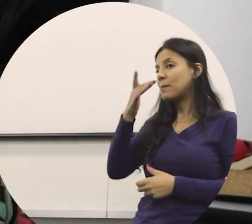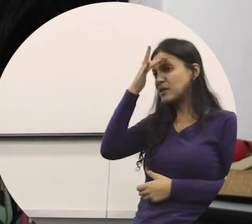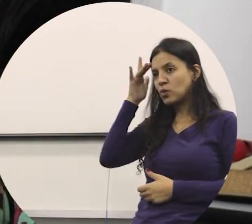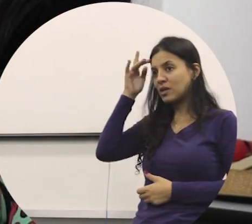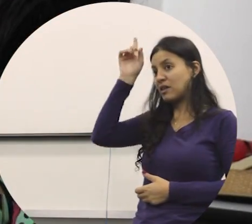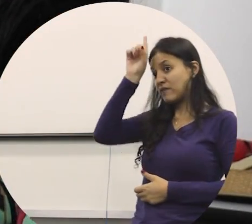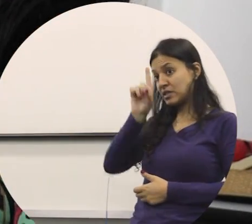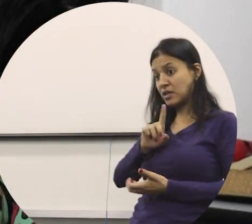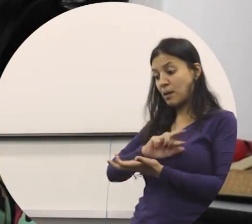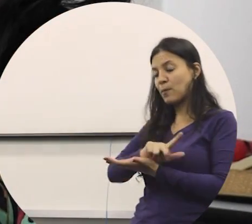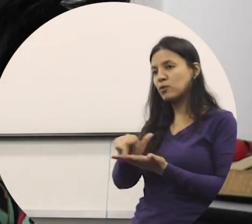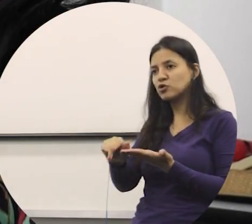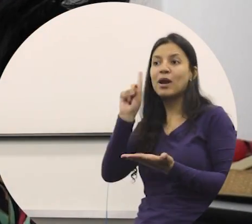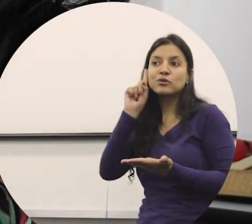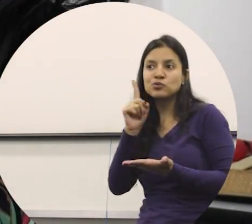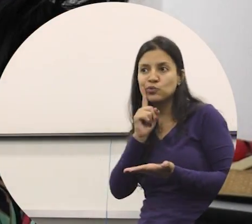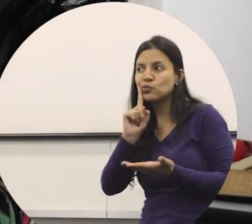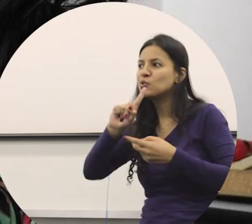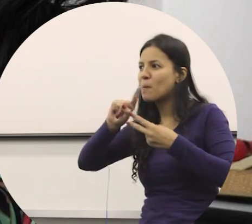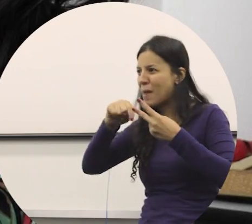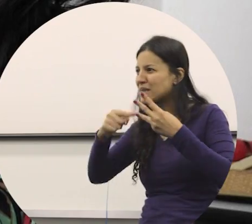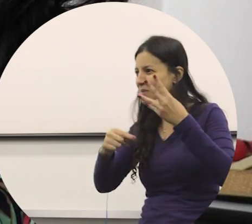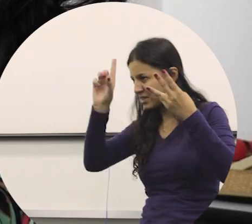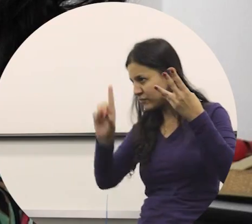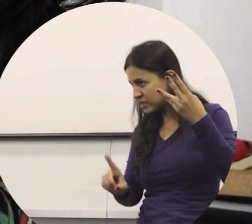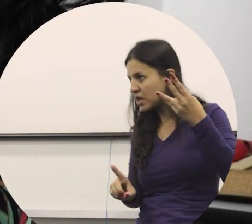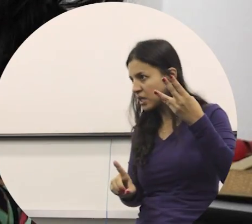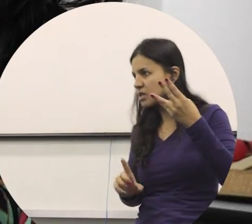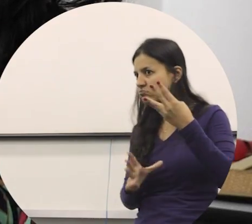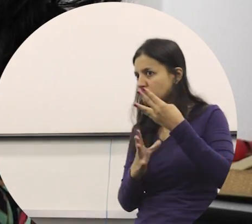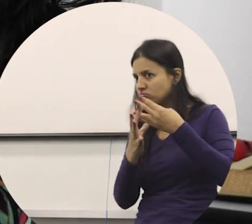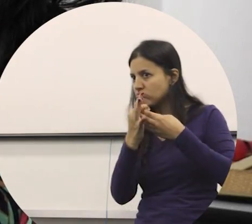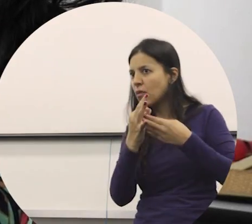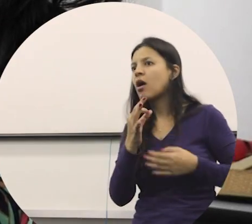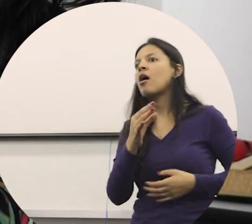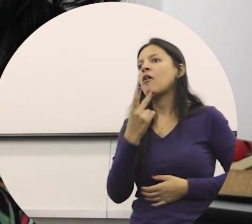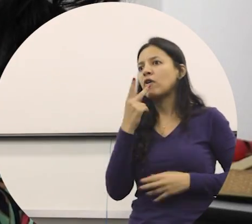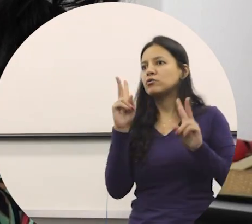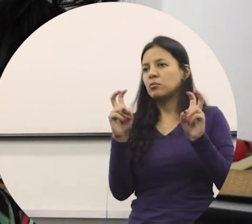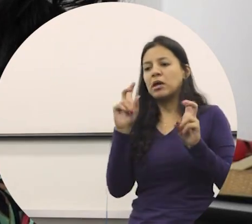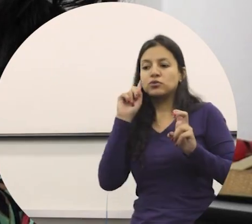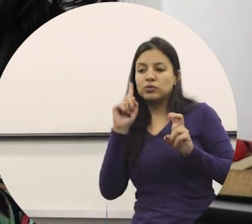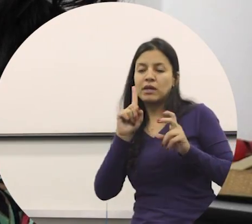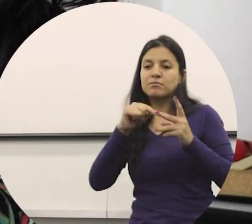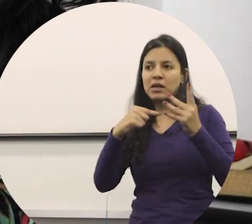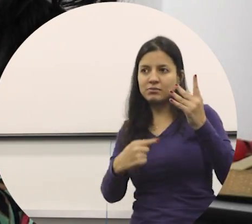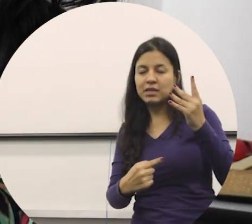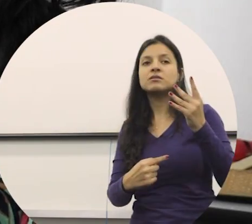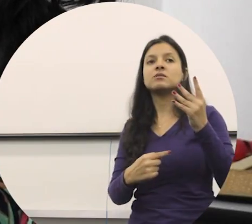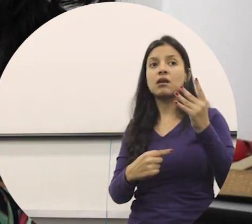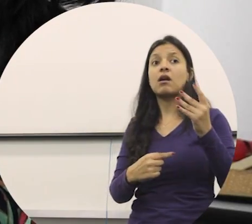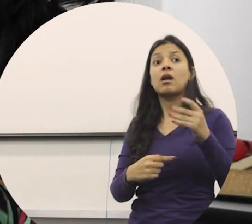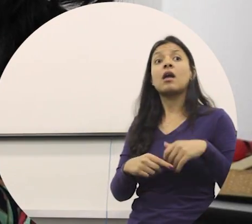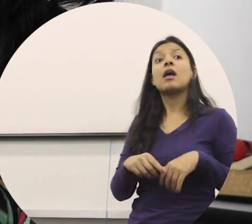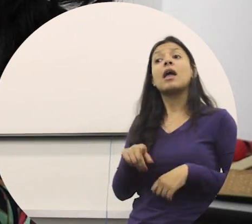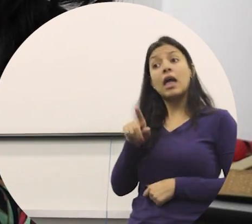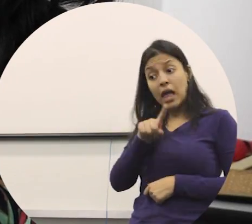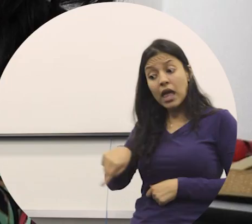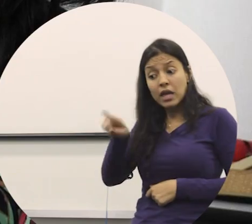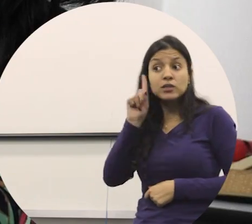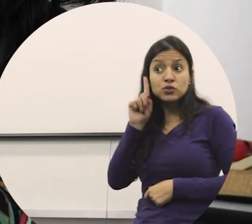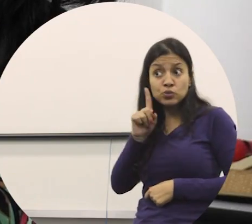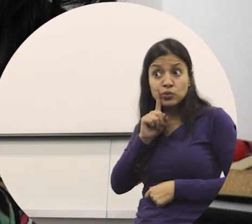surdos múltiplos, né? com deficiências aí associadas à surdez, e eles estão